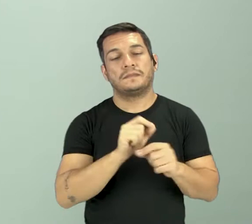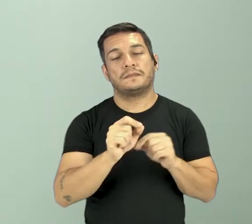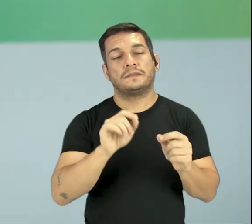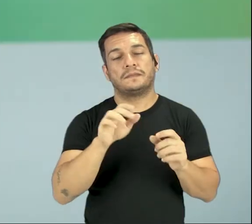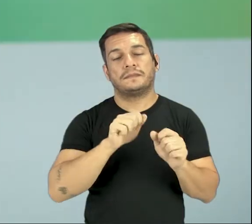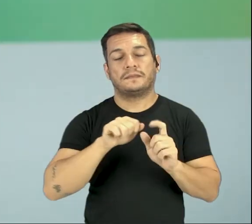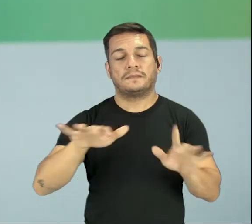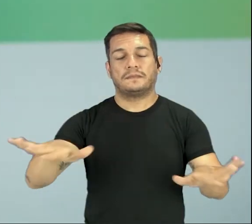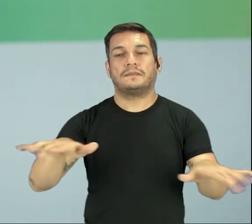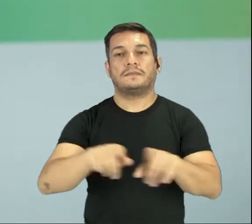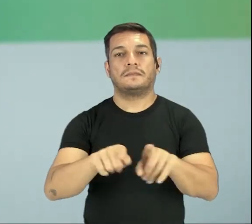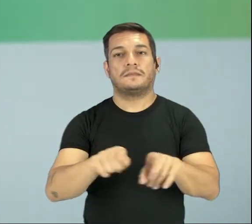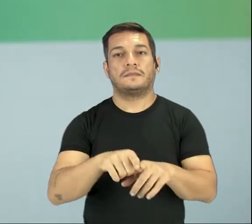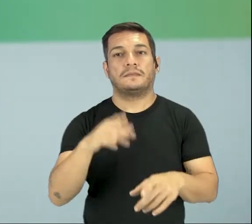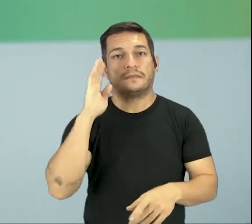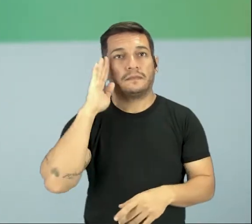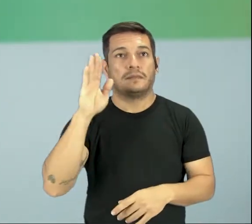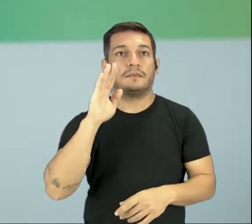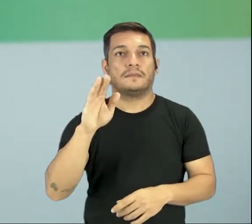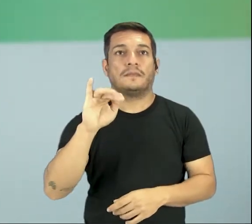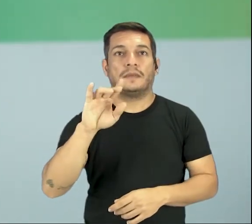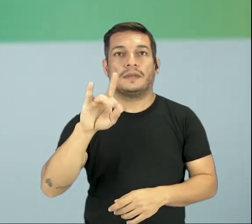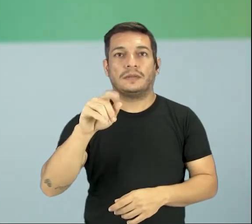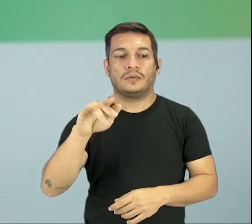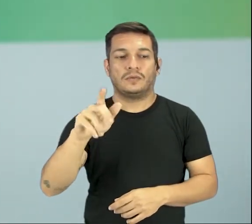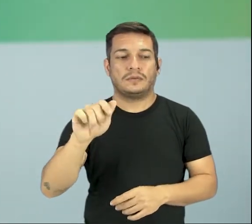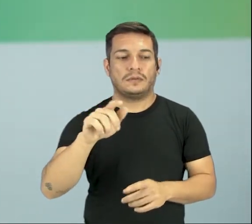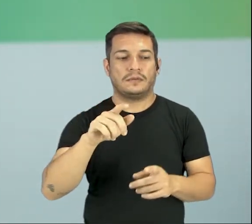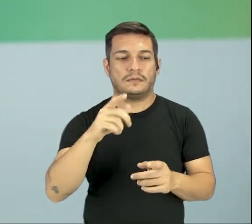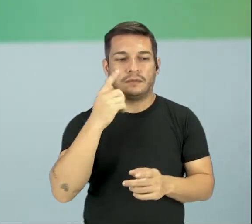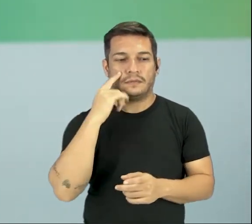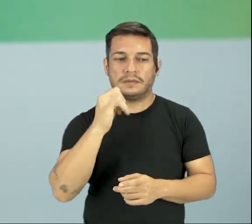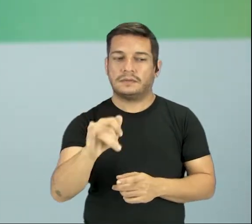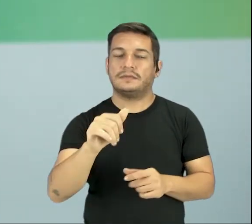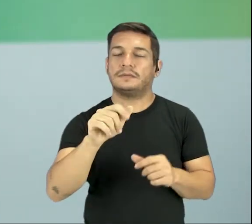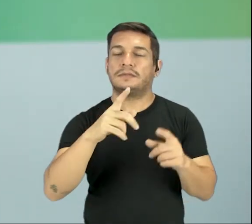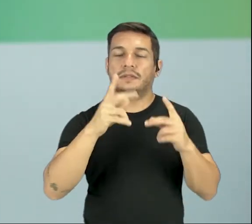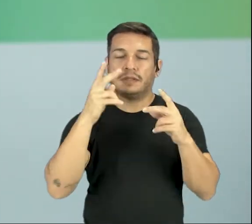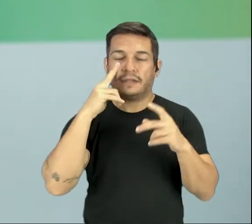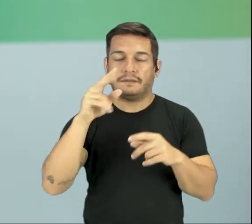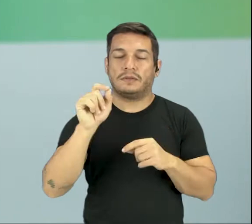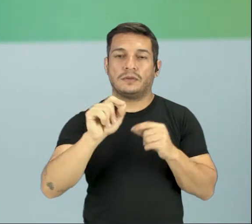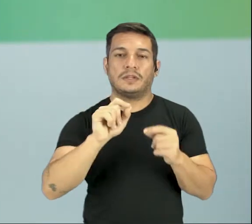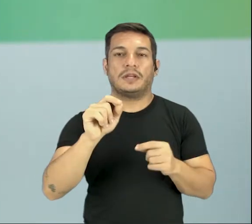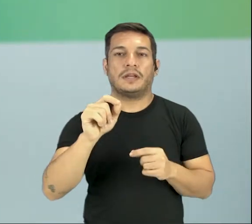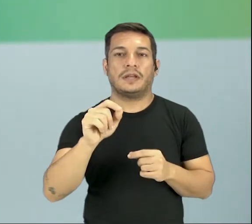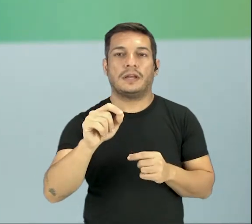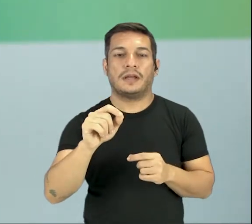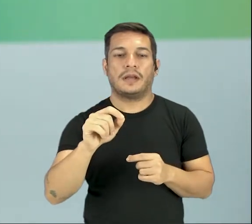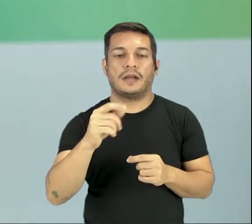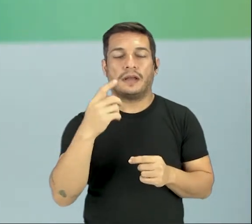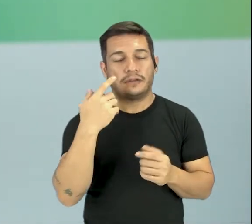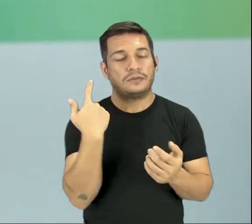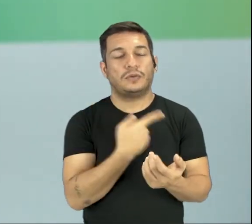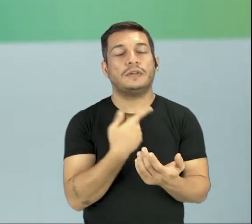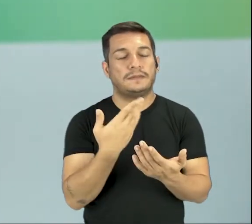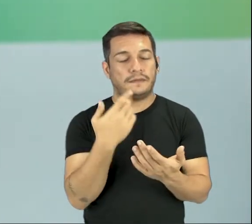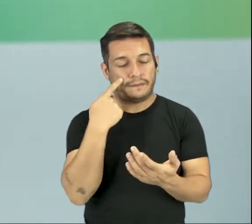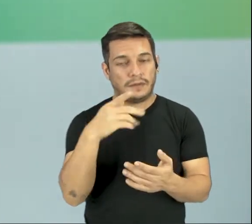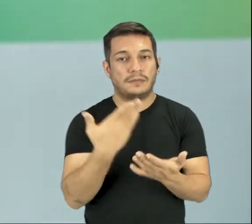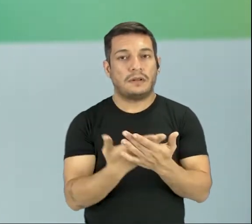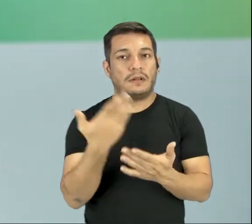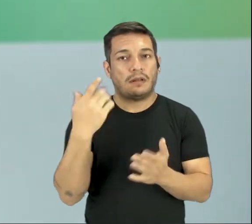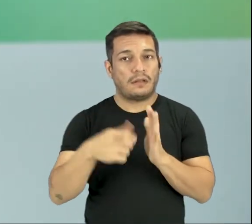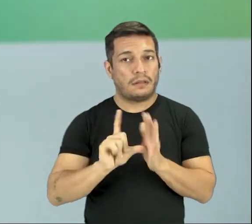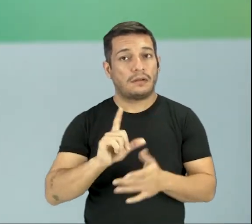distribuição, e principalmente no fenômeno da indução, tendo em vista que o fenômeno de geração a gente já viu em algumas aulas anteriores. Então